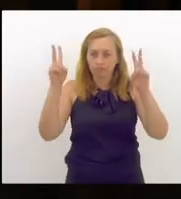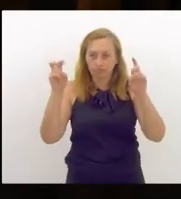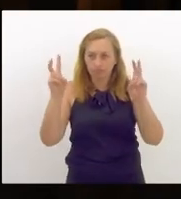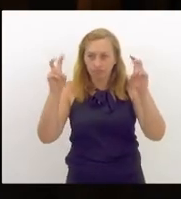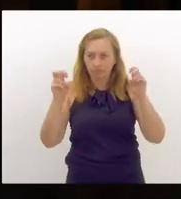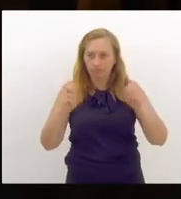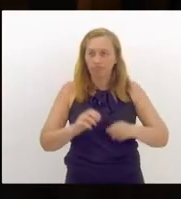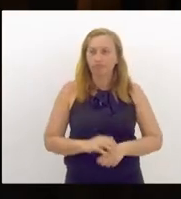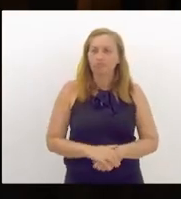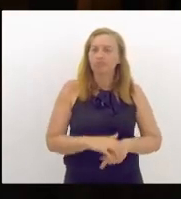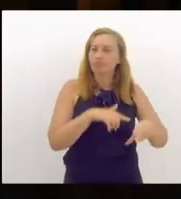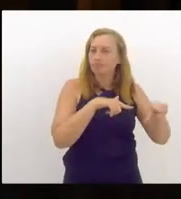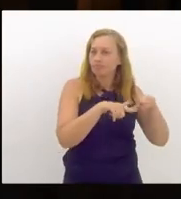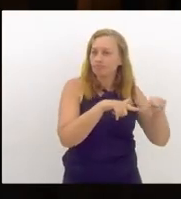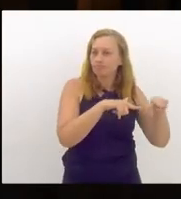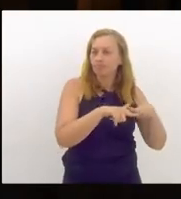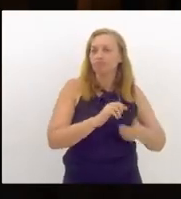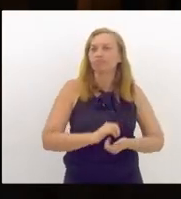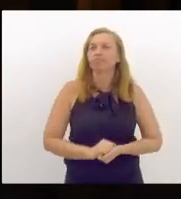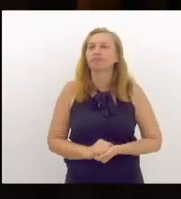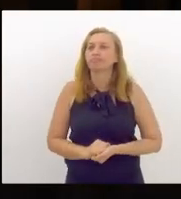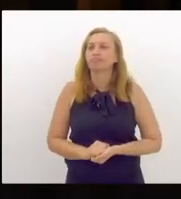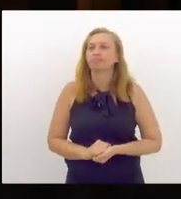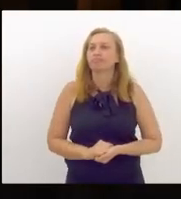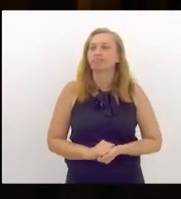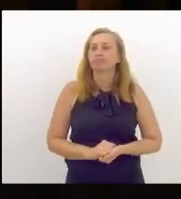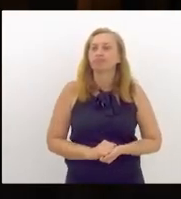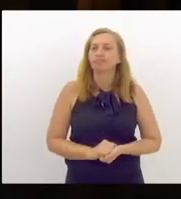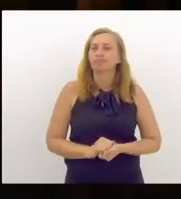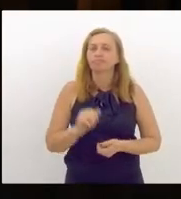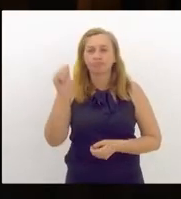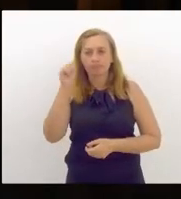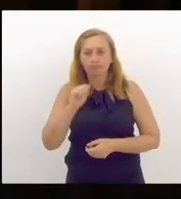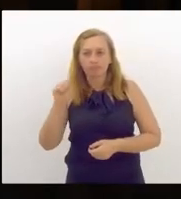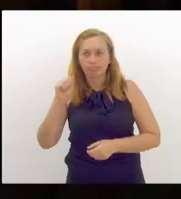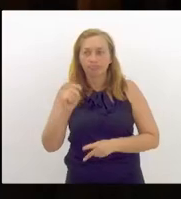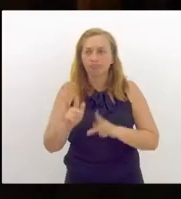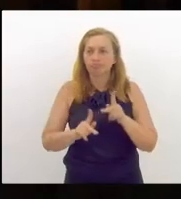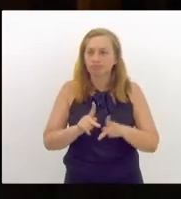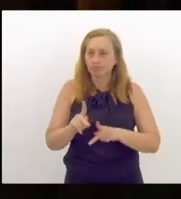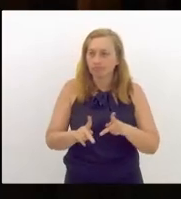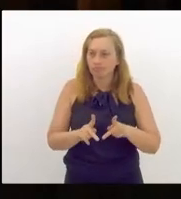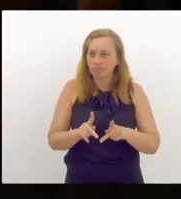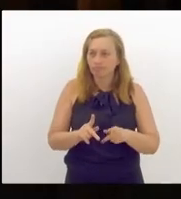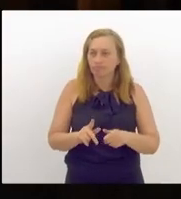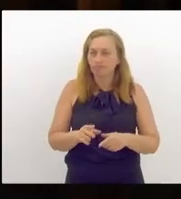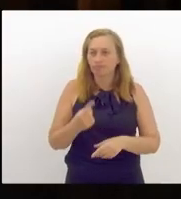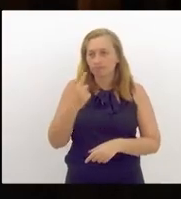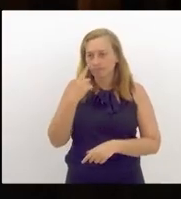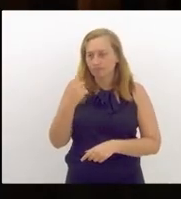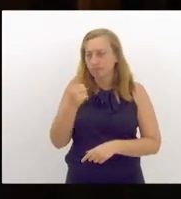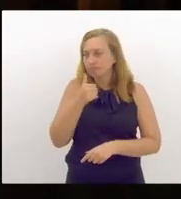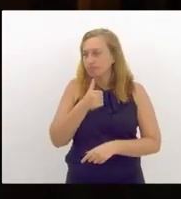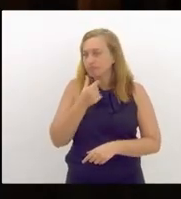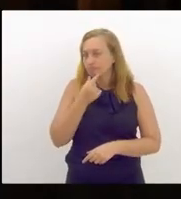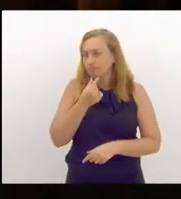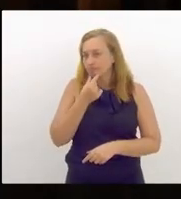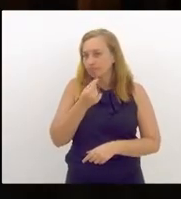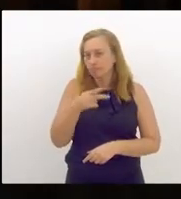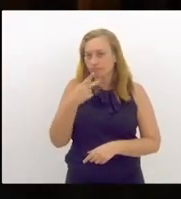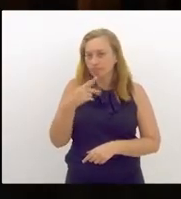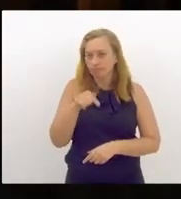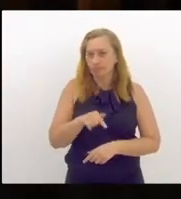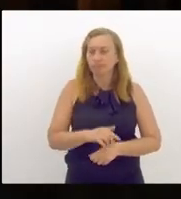seja do trabalho seja das ações populares e quando eu vi o menino falar